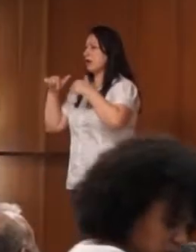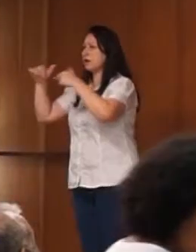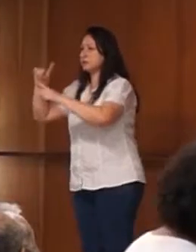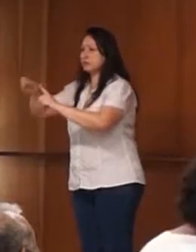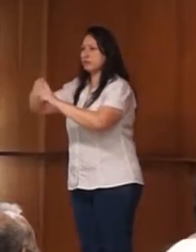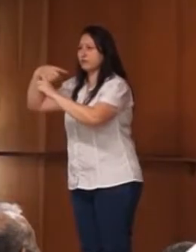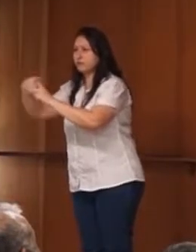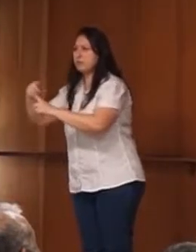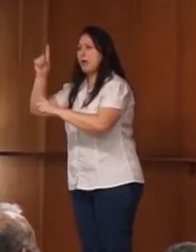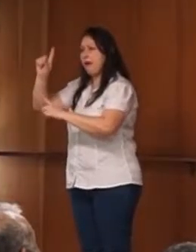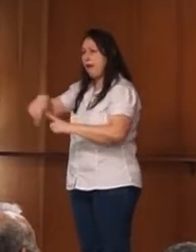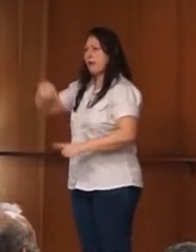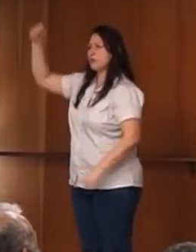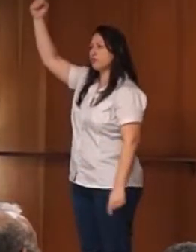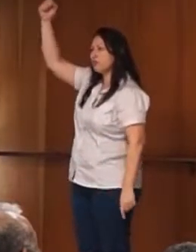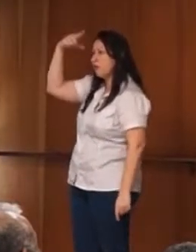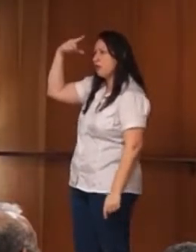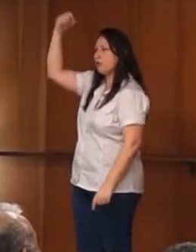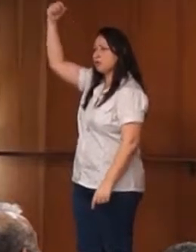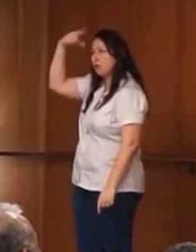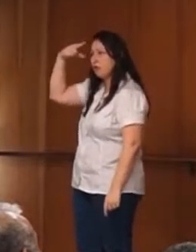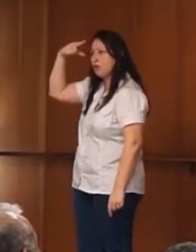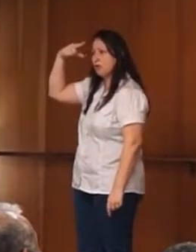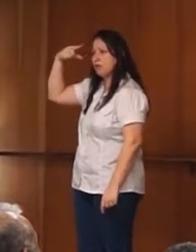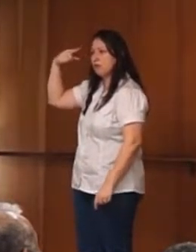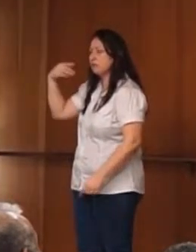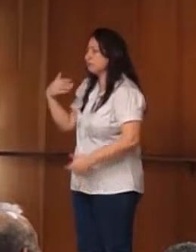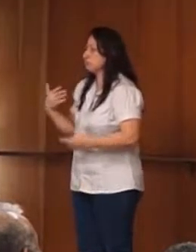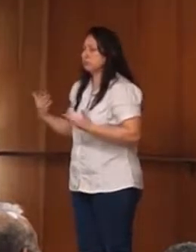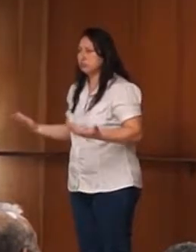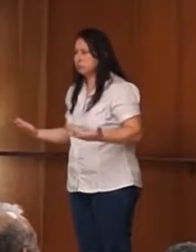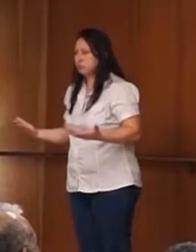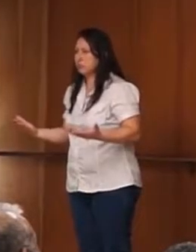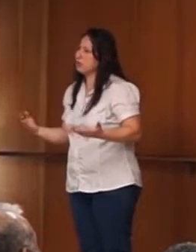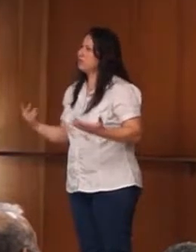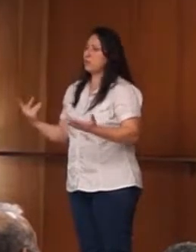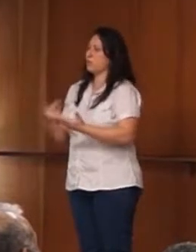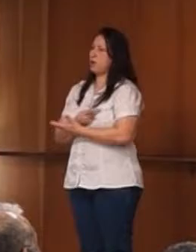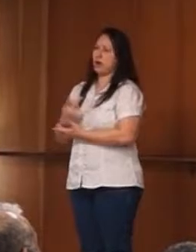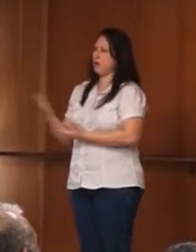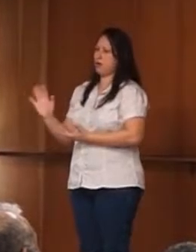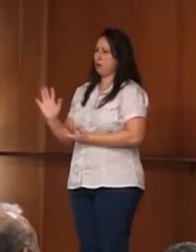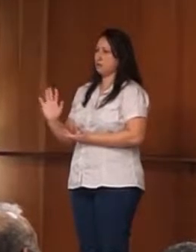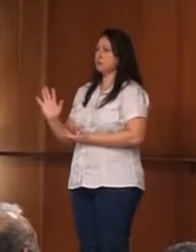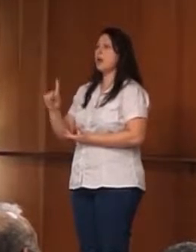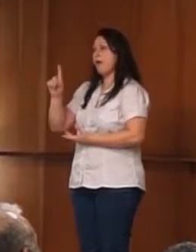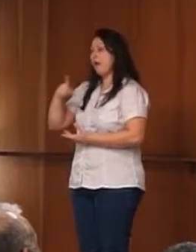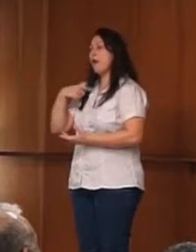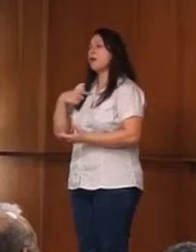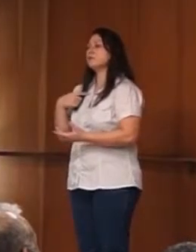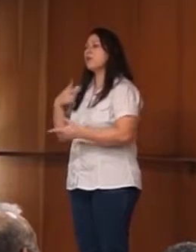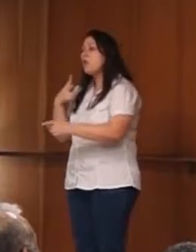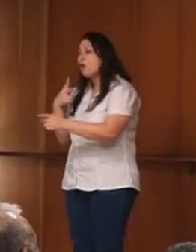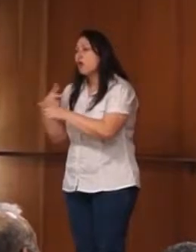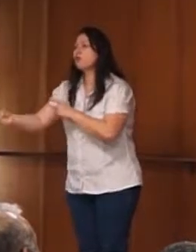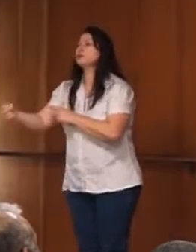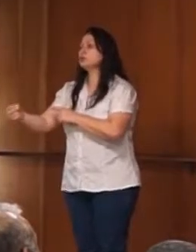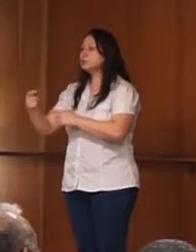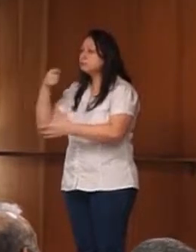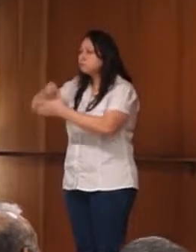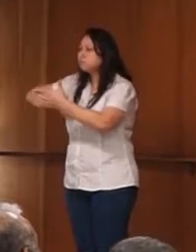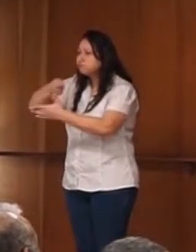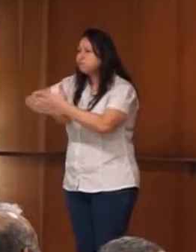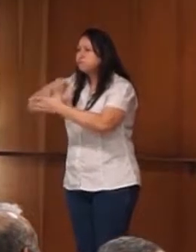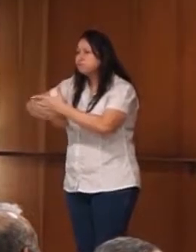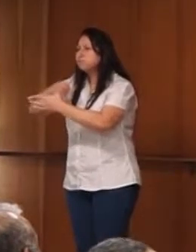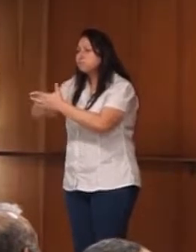alguém. Mas não houve dádiva. Na verdade, houve uma conquista. É uma conquista que eu